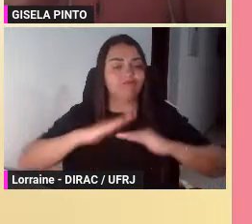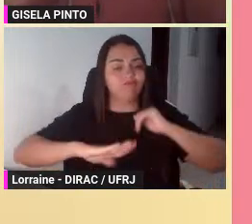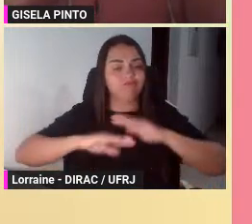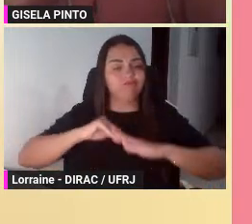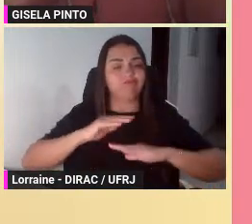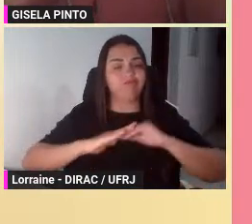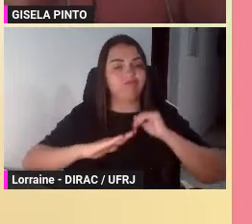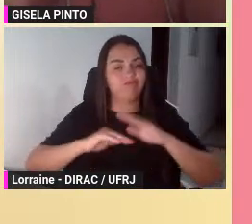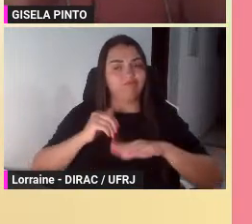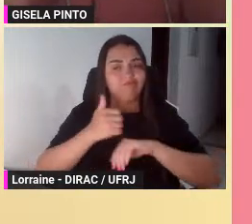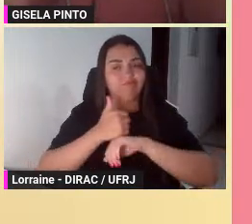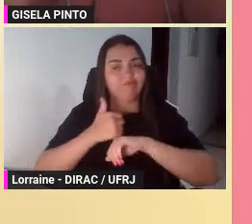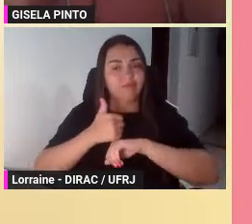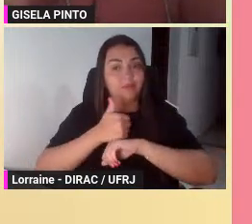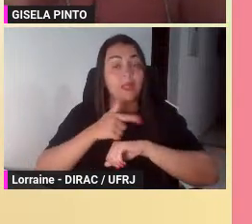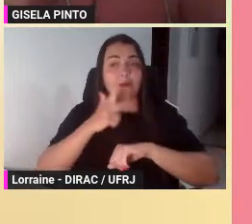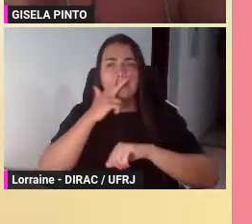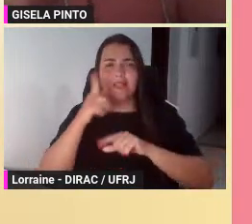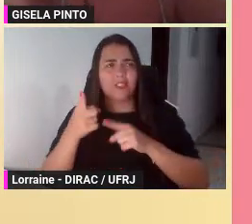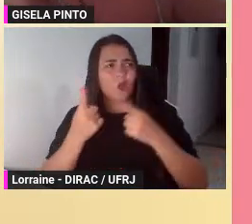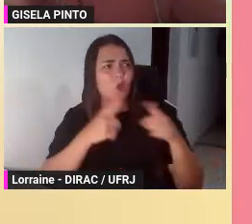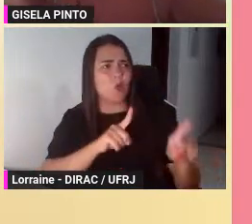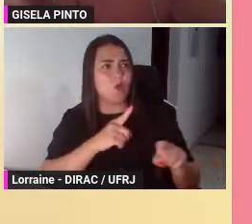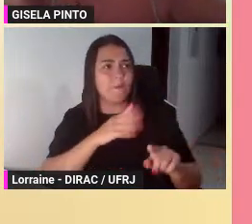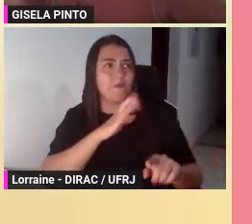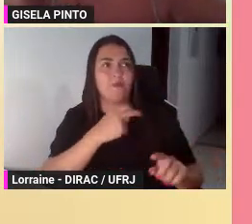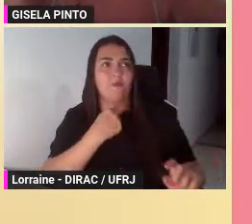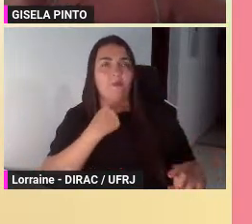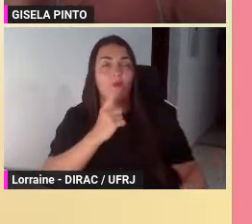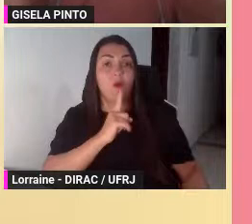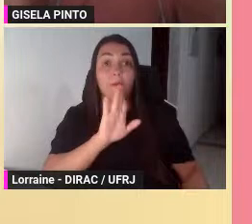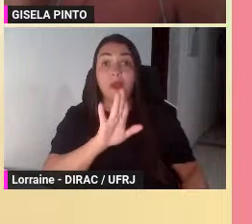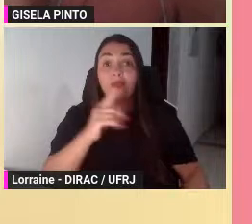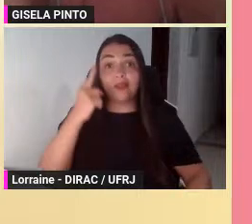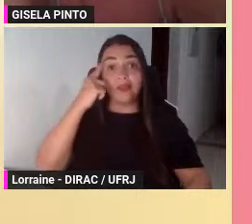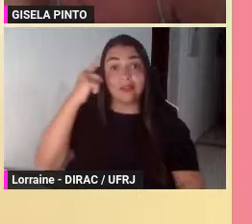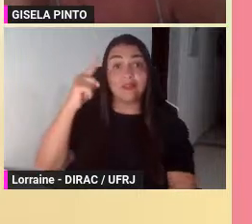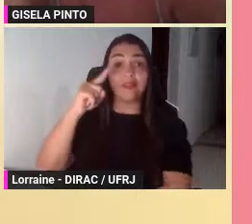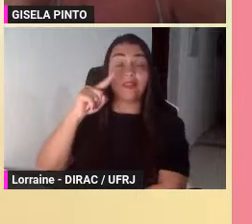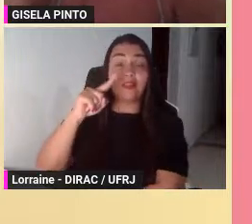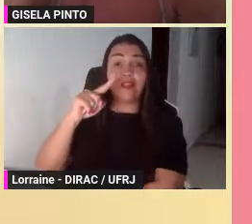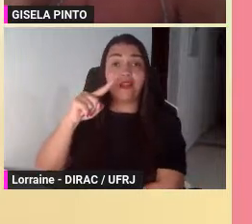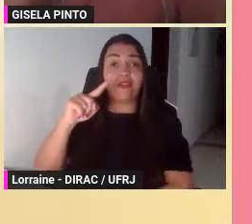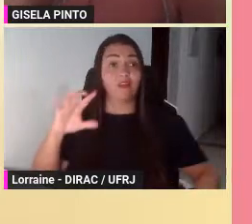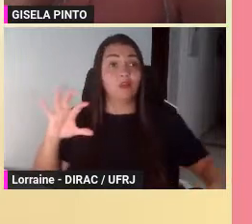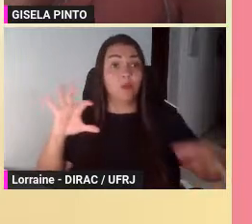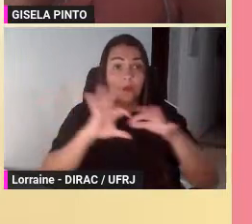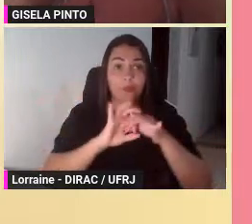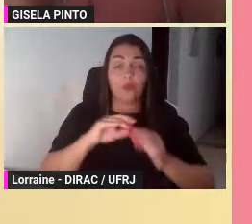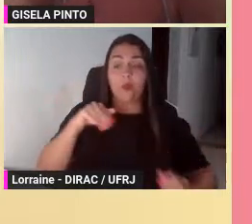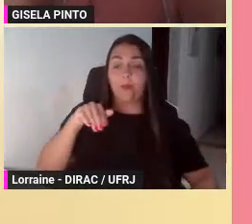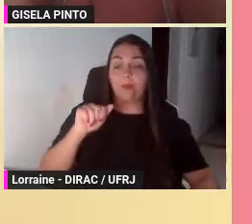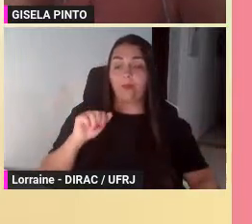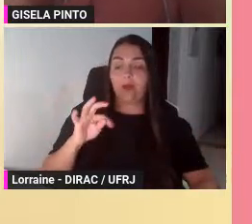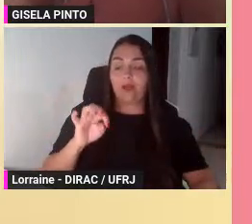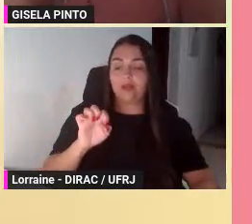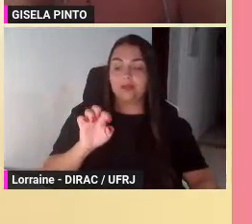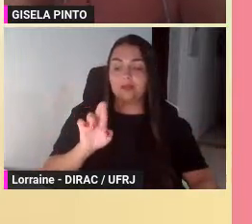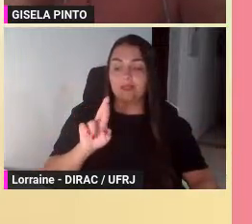ao conceito da maternidade e que as ideias que estão ligadas à maternagem acabam